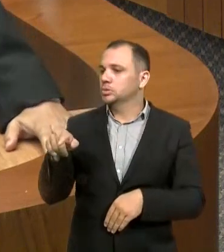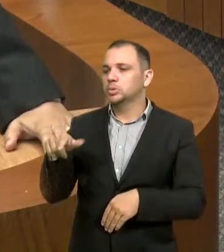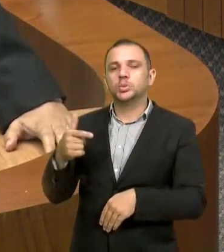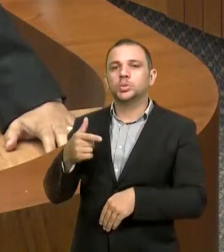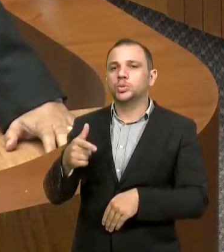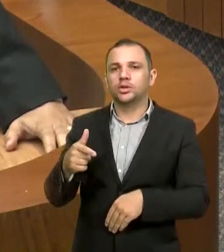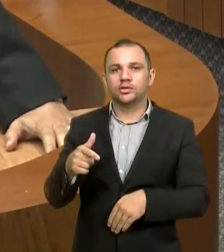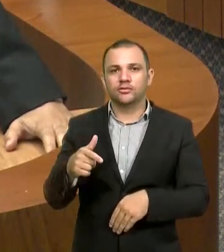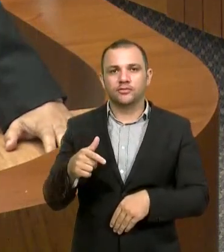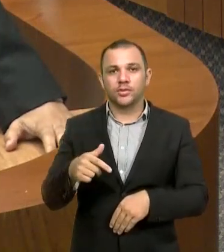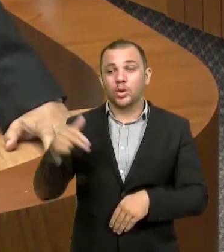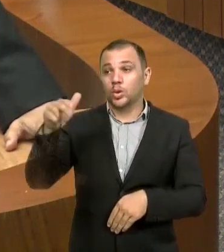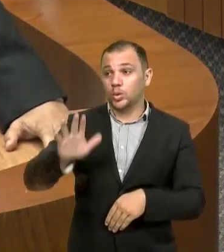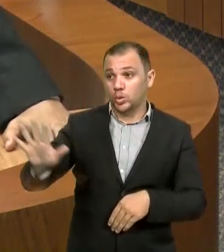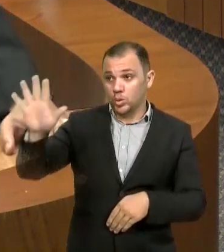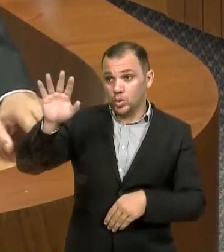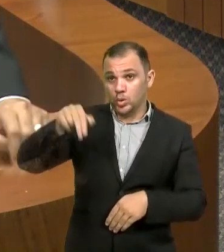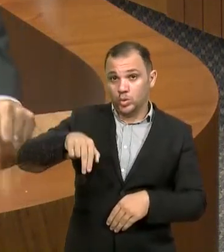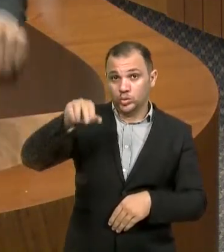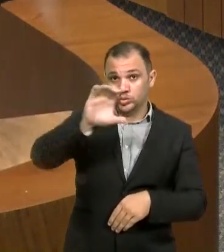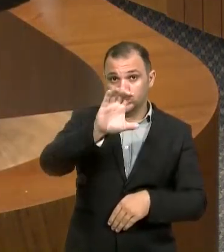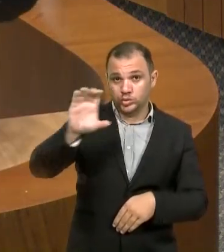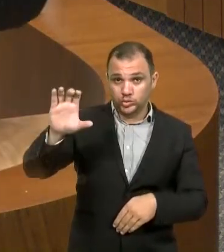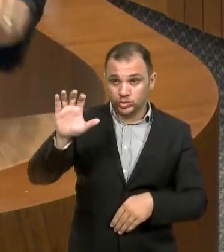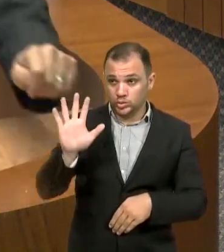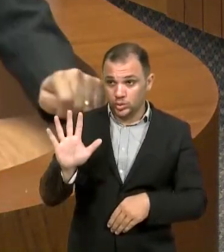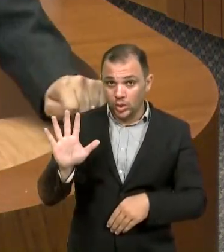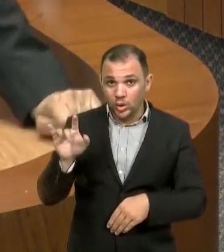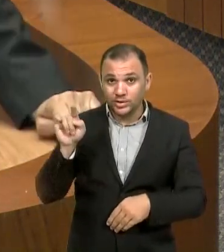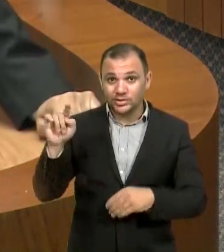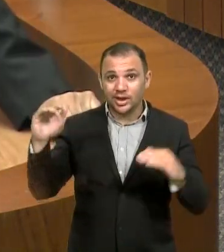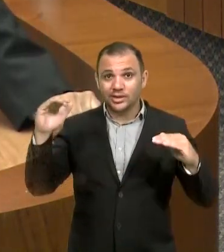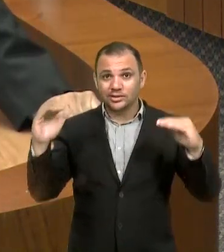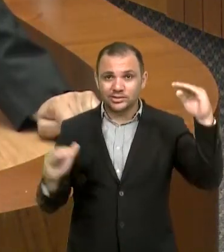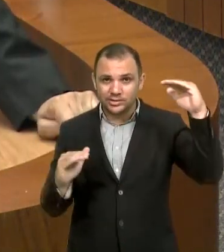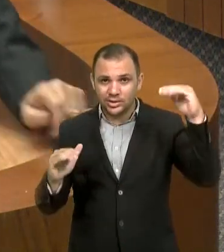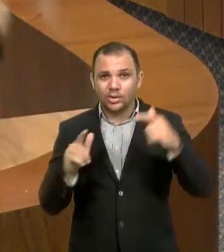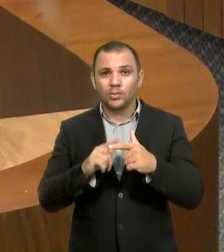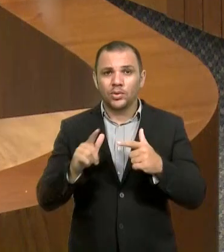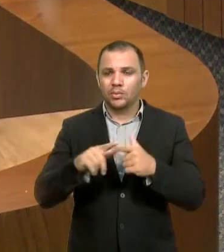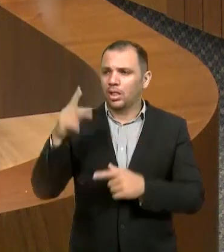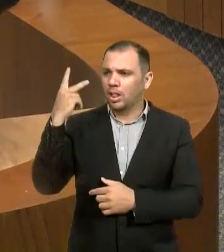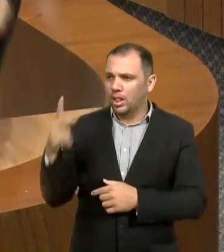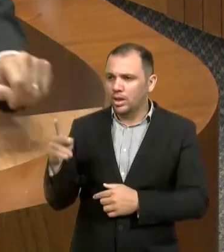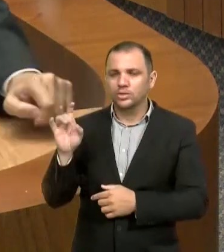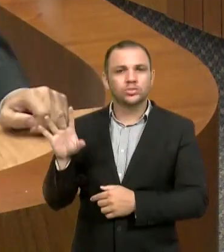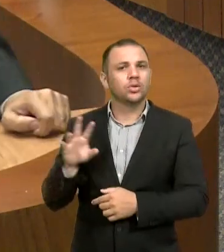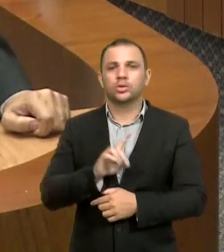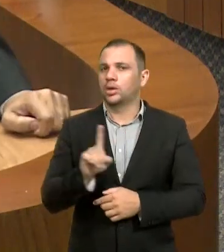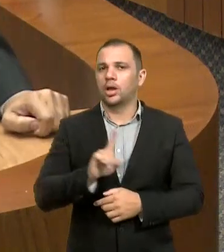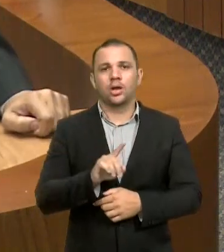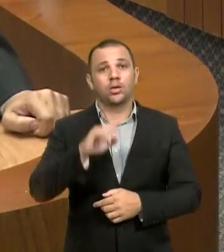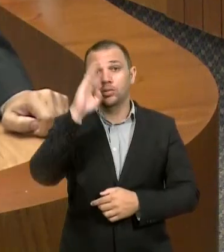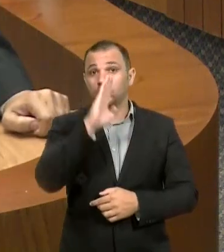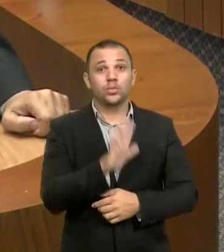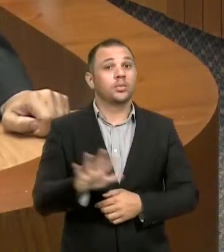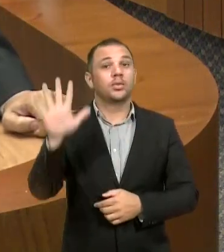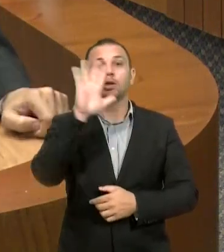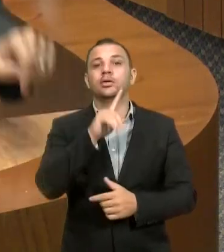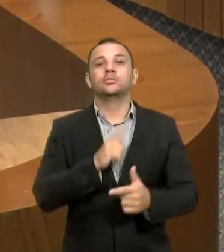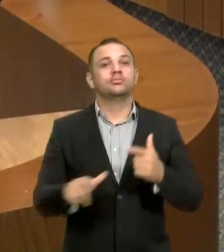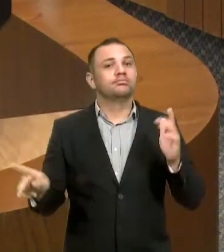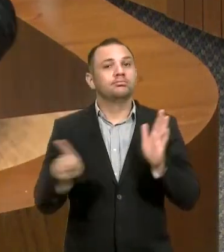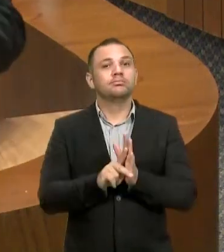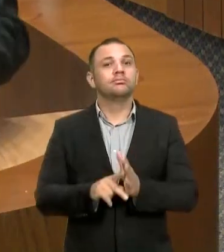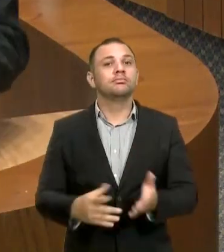e Nordeste do país não é um problema só do Norte e Nordeste do país, é um problema do Brasil inteiro.